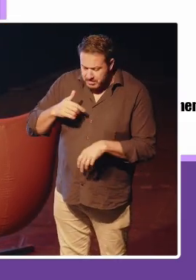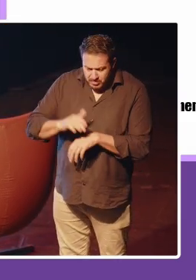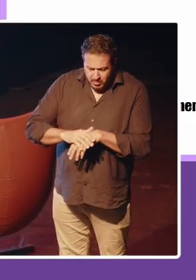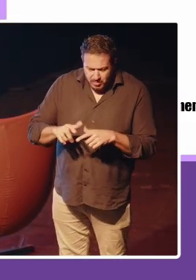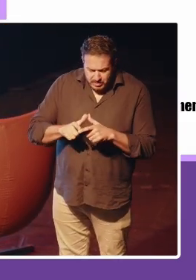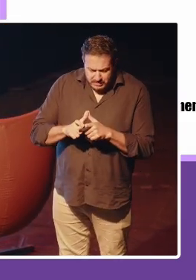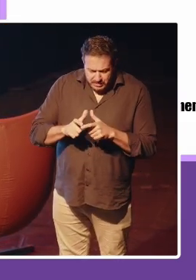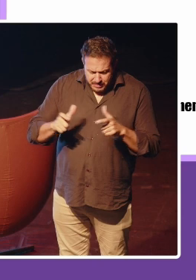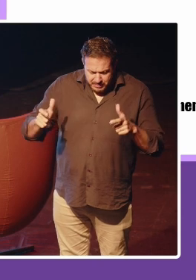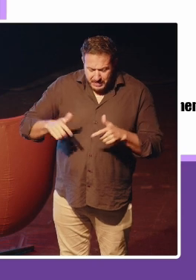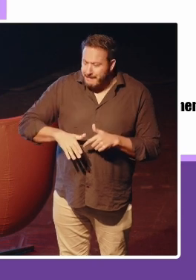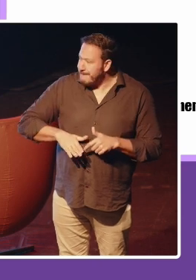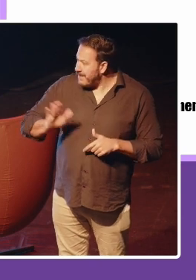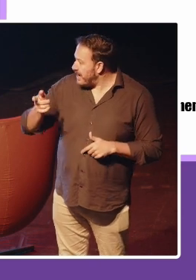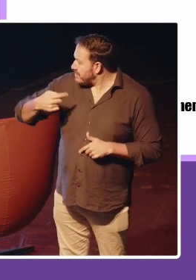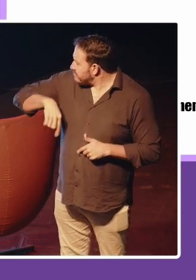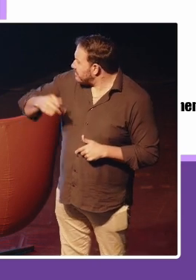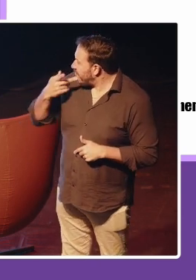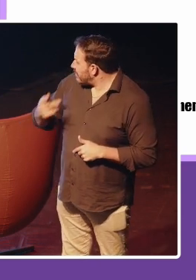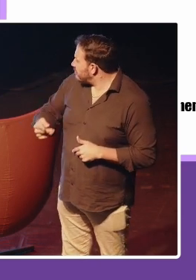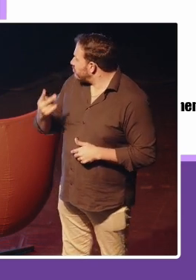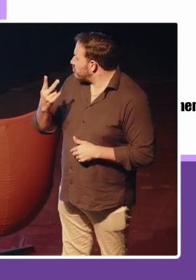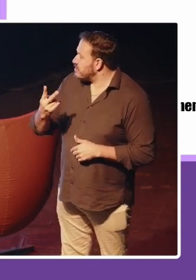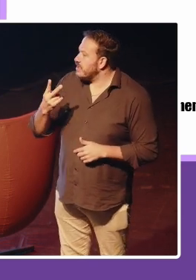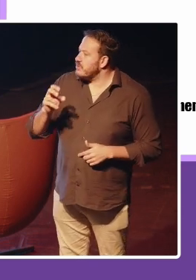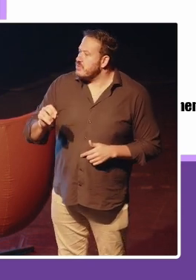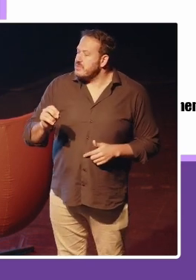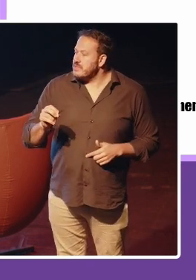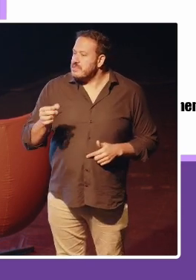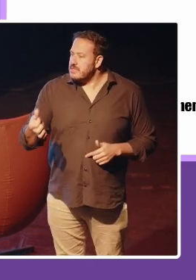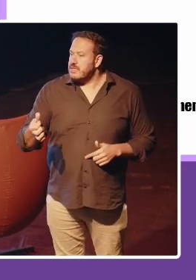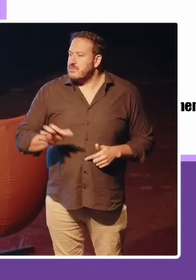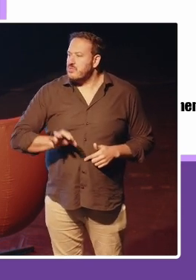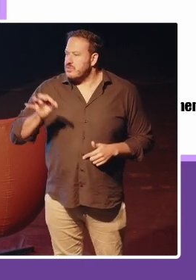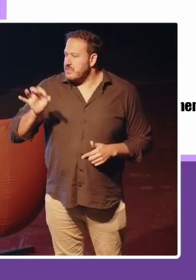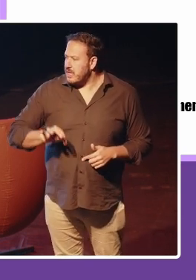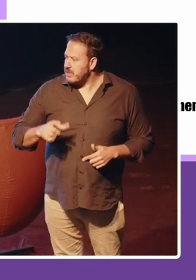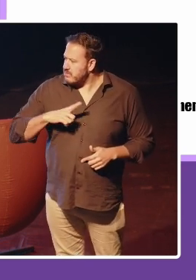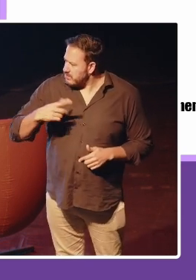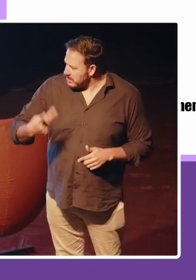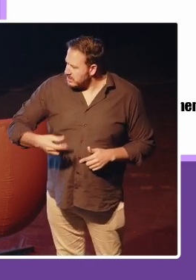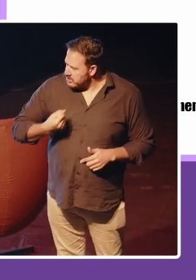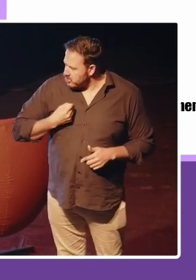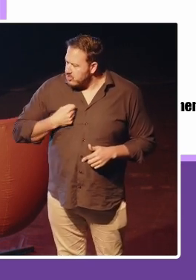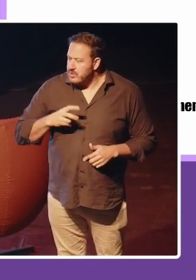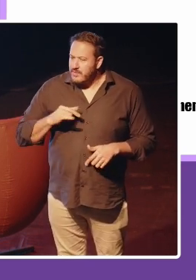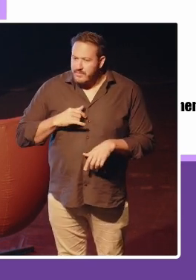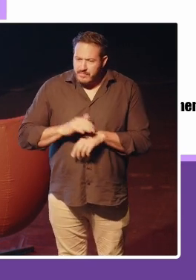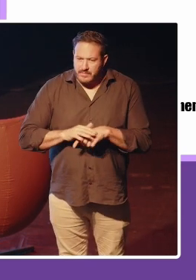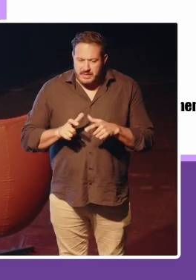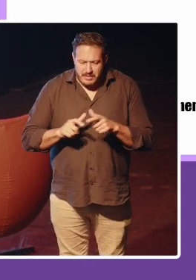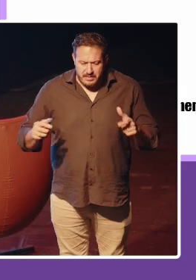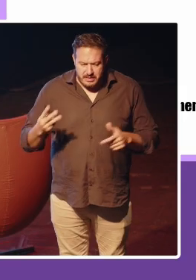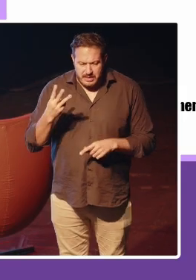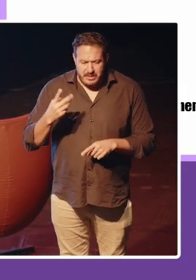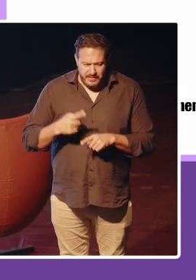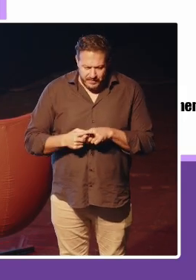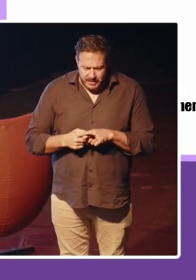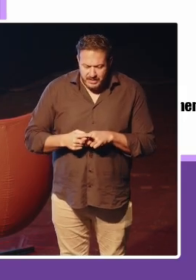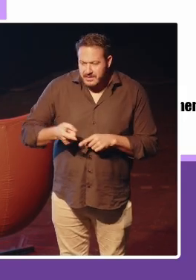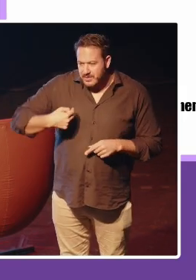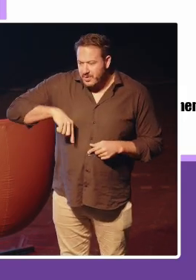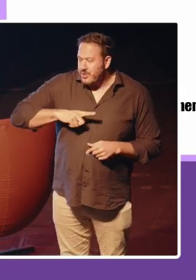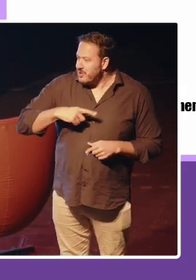muito mais expressivo, é estimado que 206% desse número vai aumentar, né? Vai aumentar 3 vezes. Então,